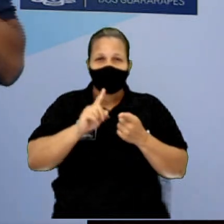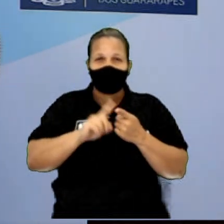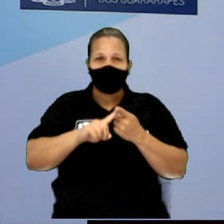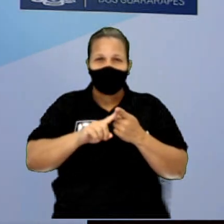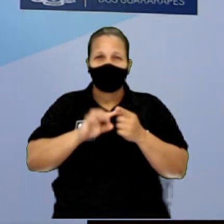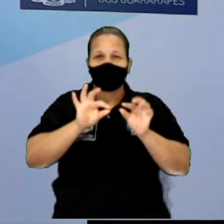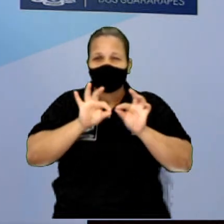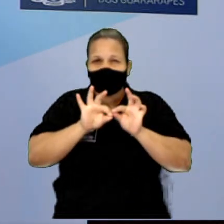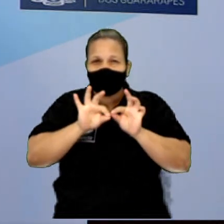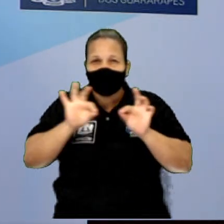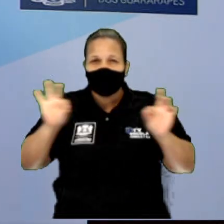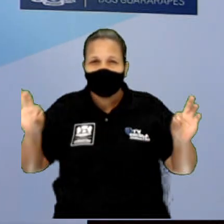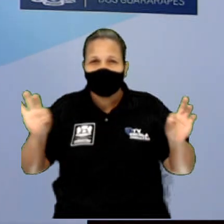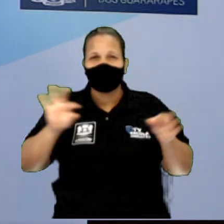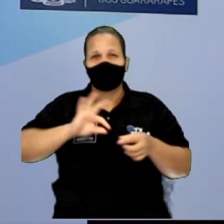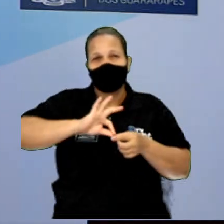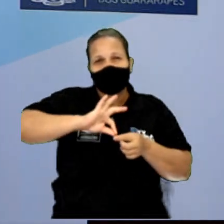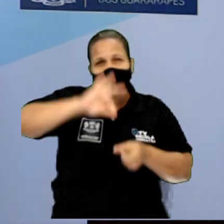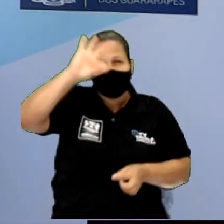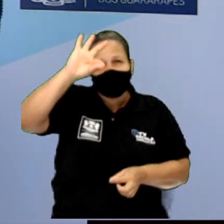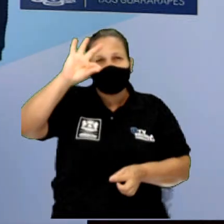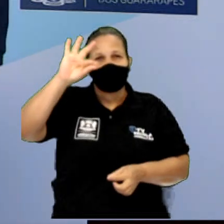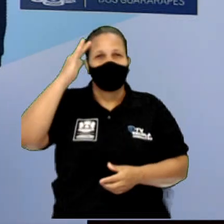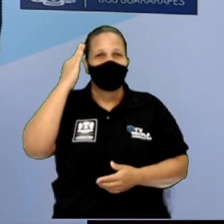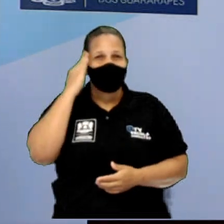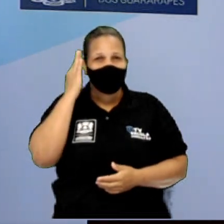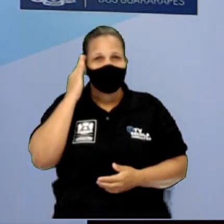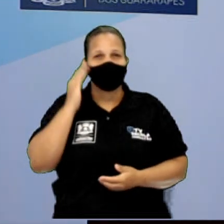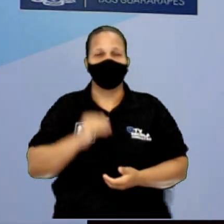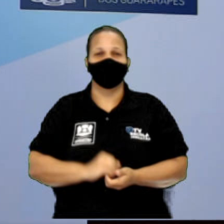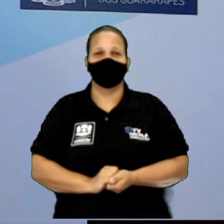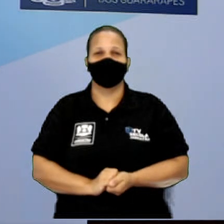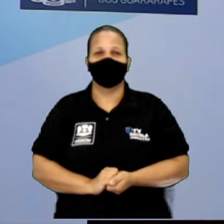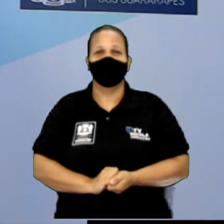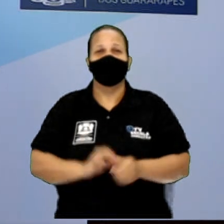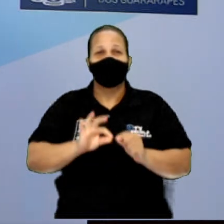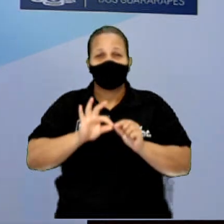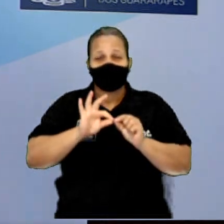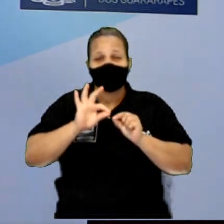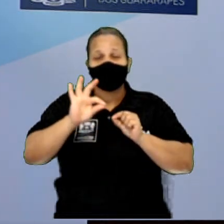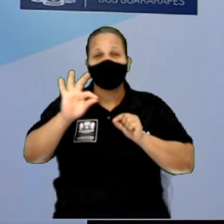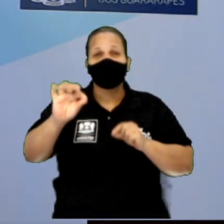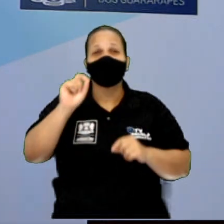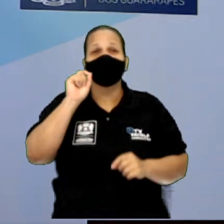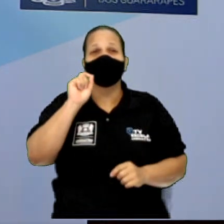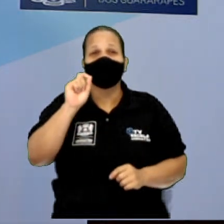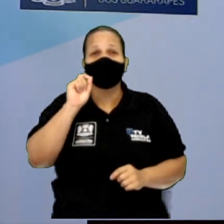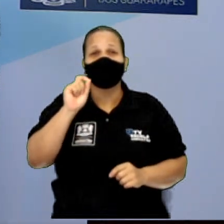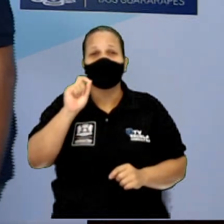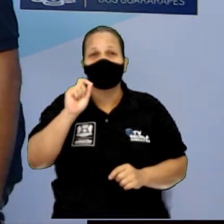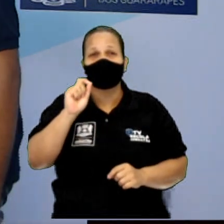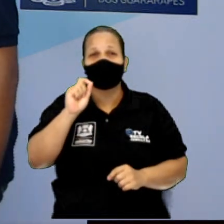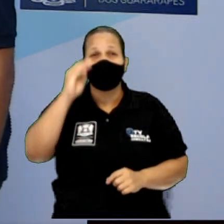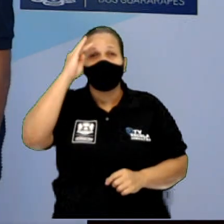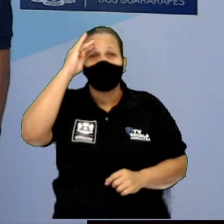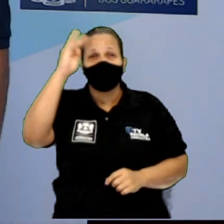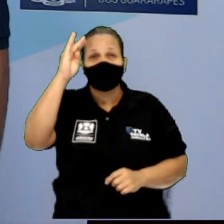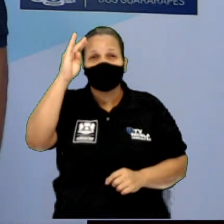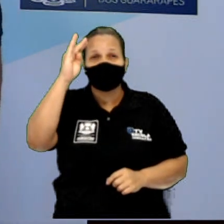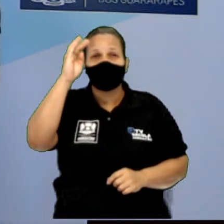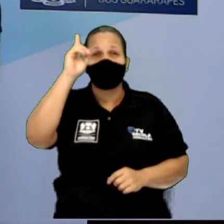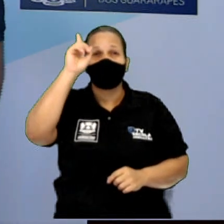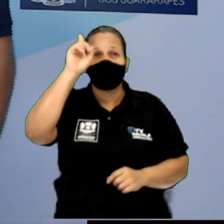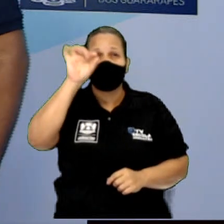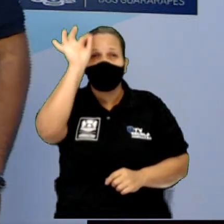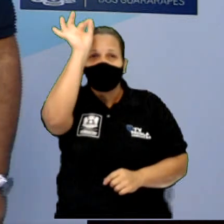longitudes. Longitudes é a distância em relação ao meridiano principal, o meridiano